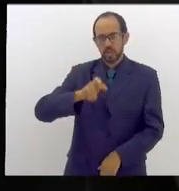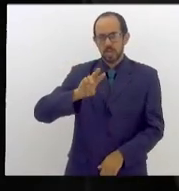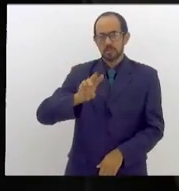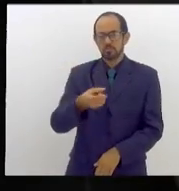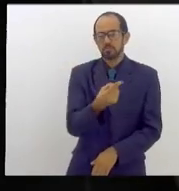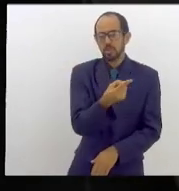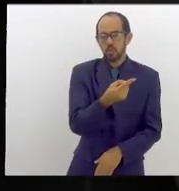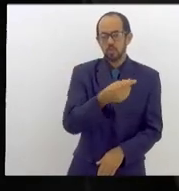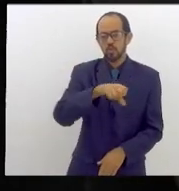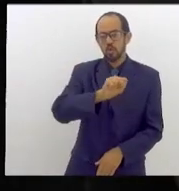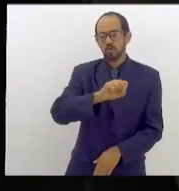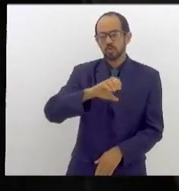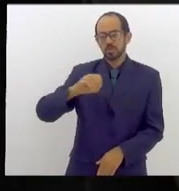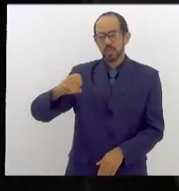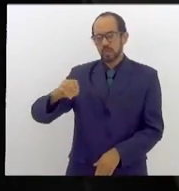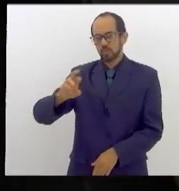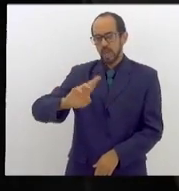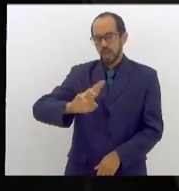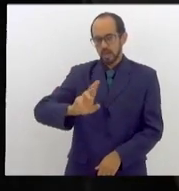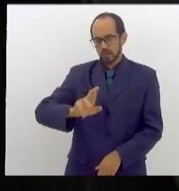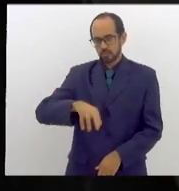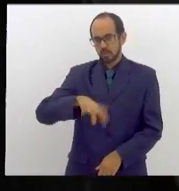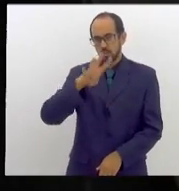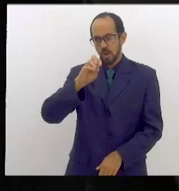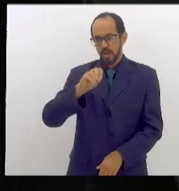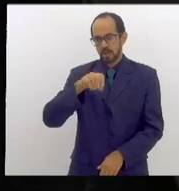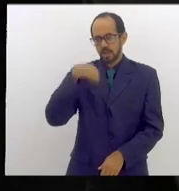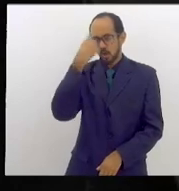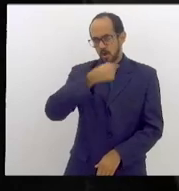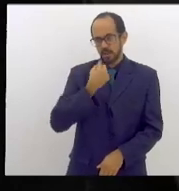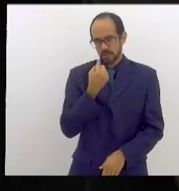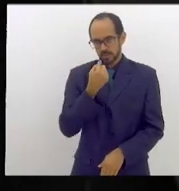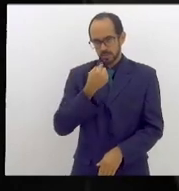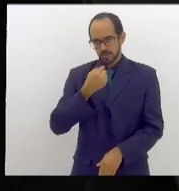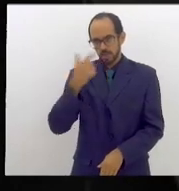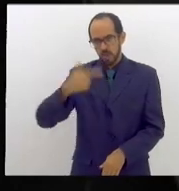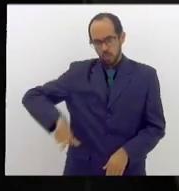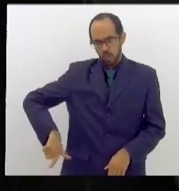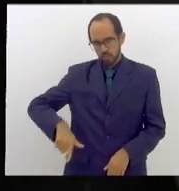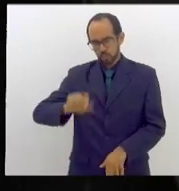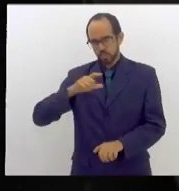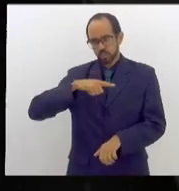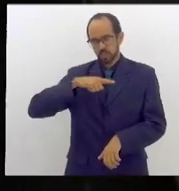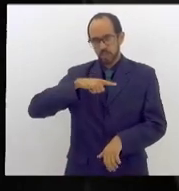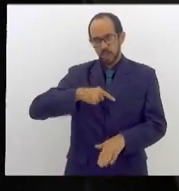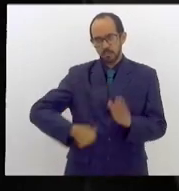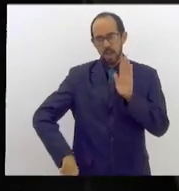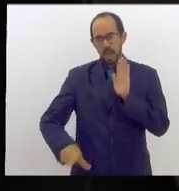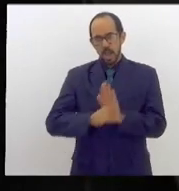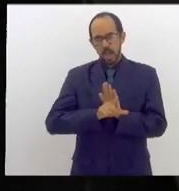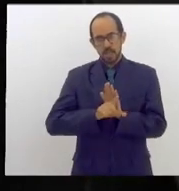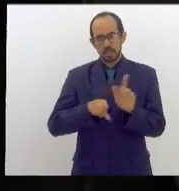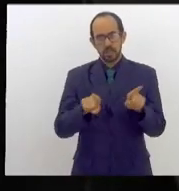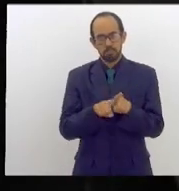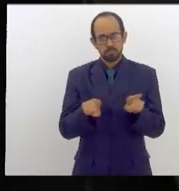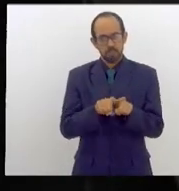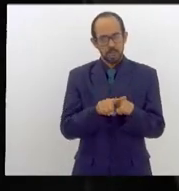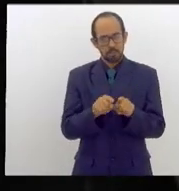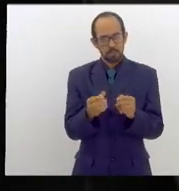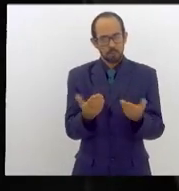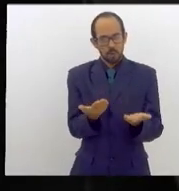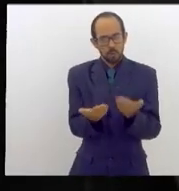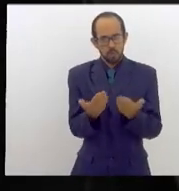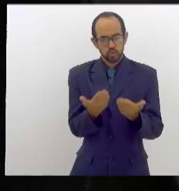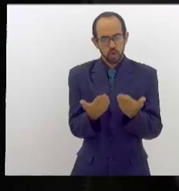para quem tem carga horária de 40 horas tem mais para quem tem carga horária menor além disciplina é um piso assim proporcional